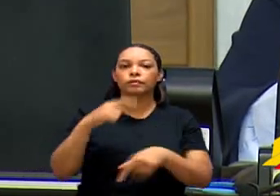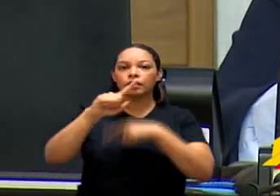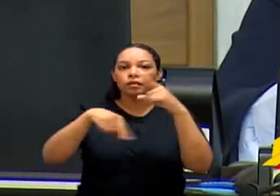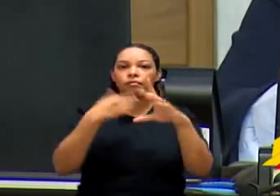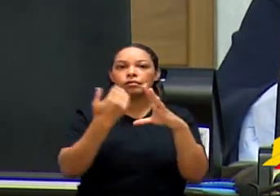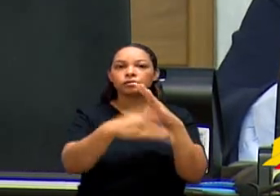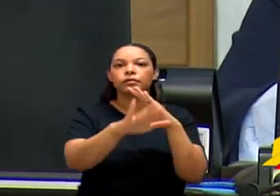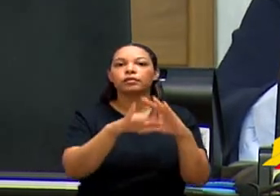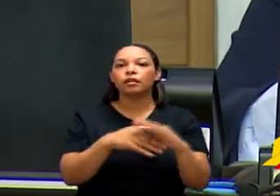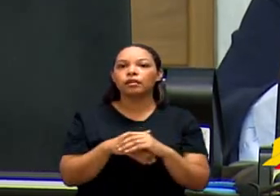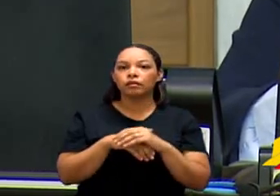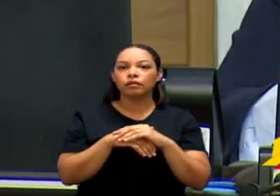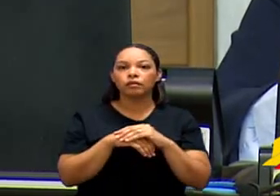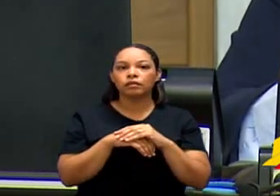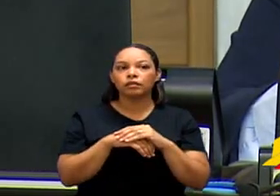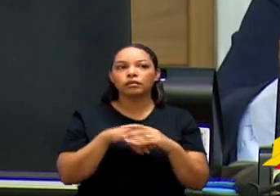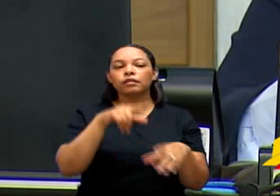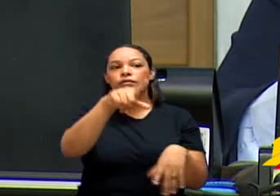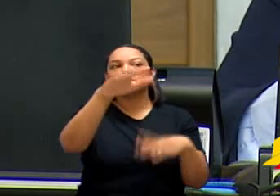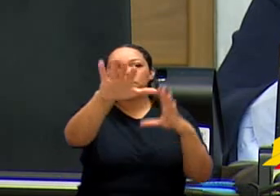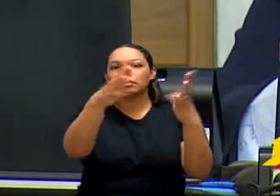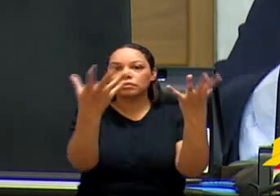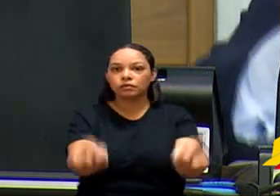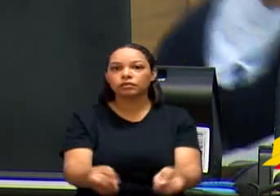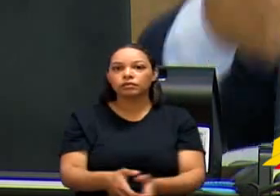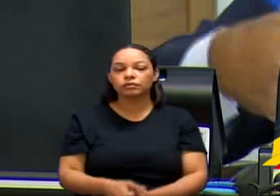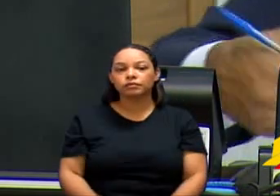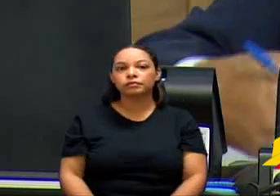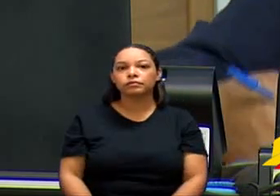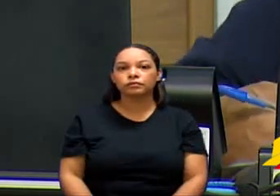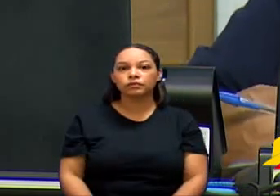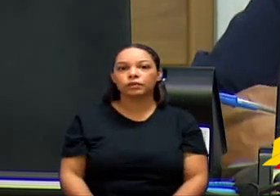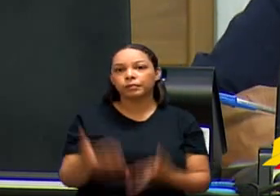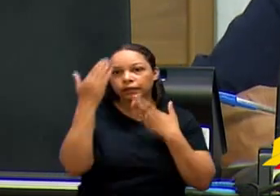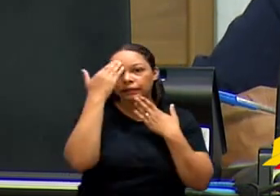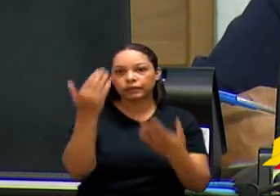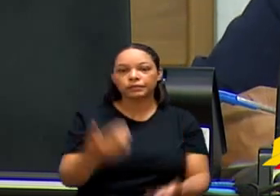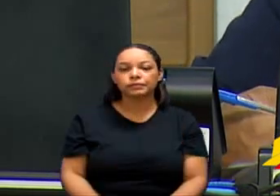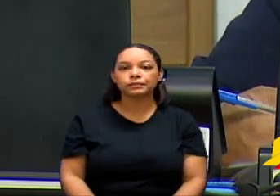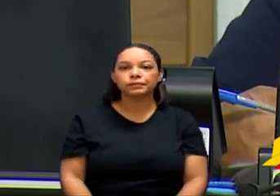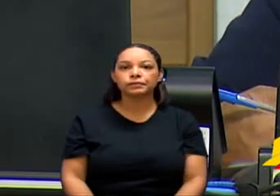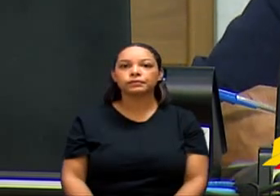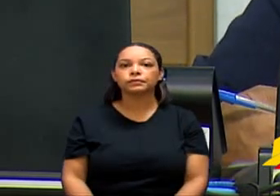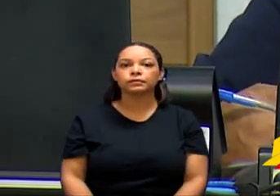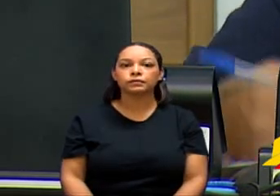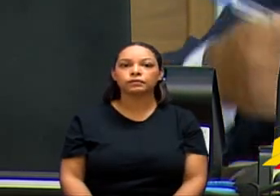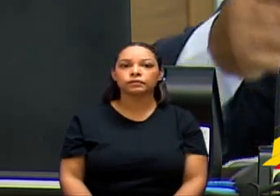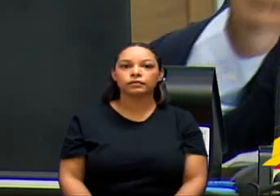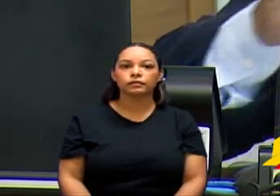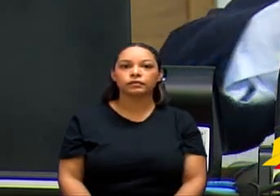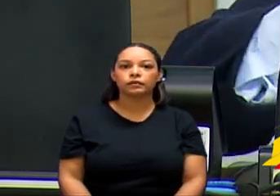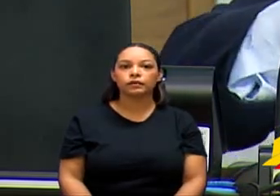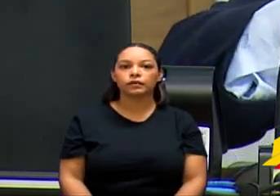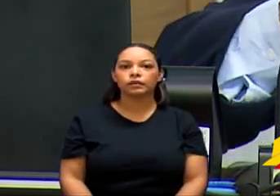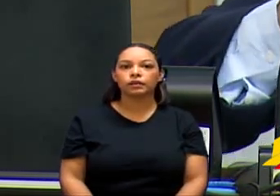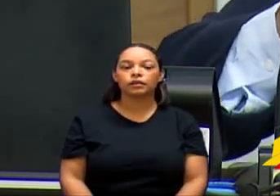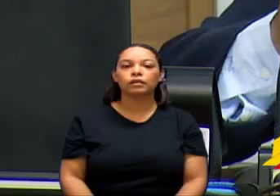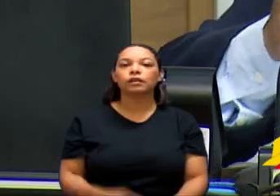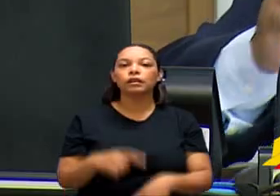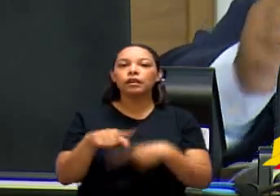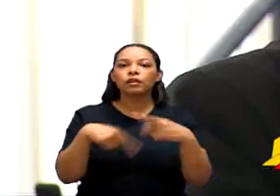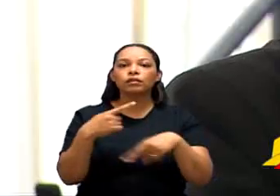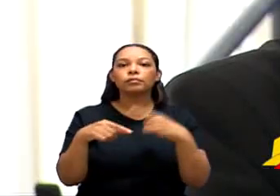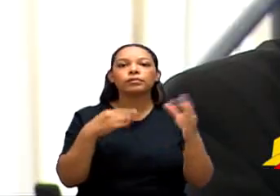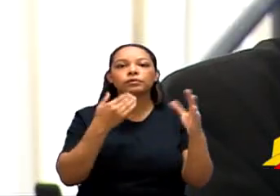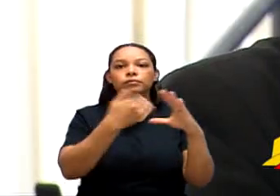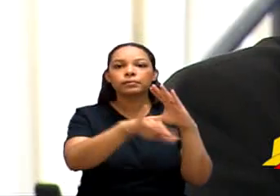Para a Comissão de Justiça... Daí o senhor já libera. Exatamente, porque aqui eu não consigo colocar para votar, porque não está na pauta, tá bom? Então, eu encaminho ofício